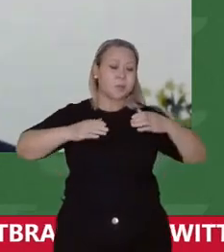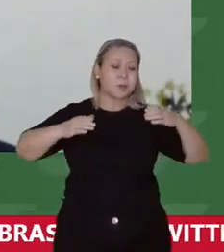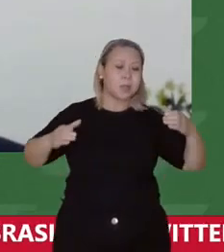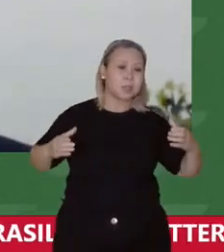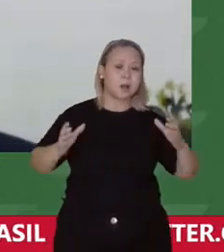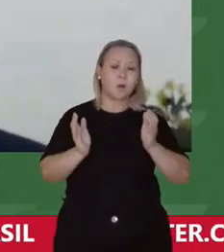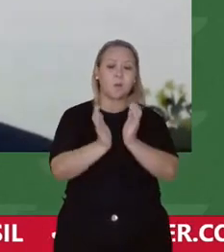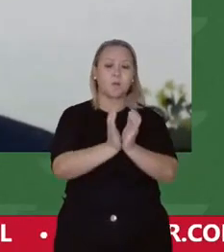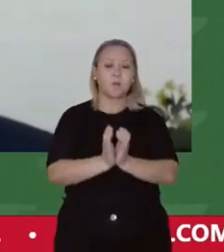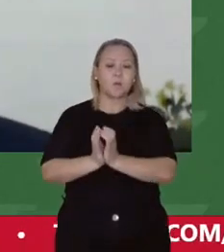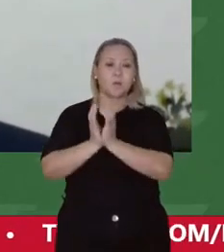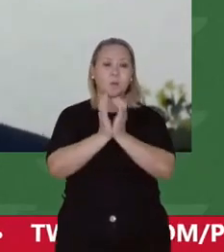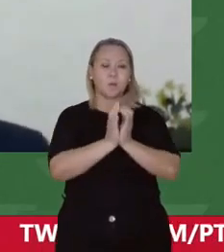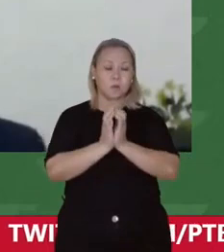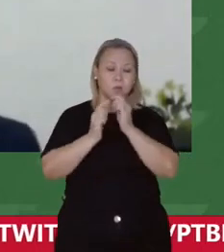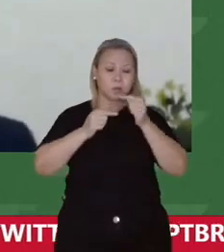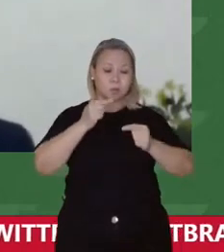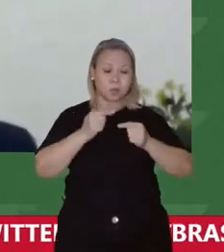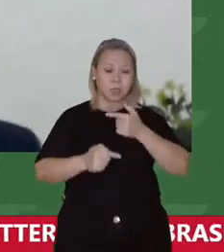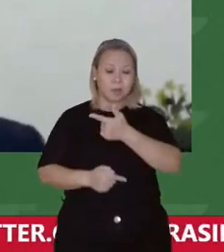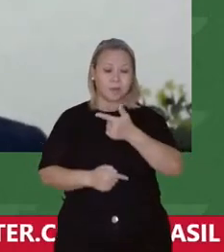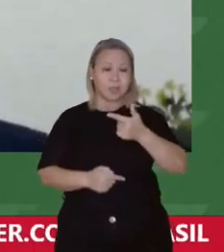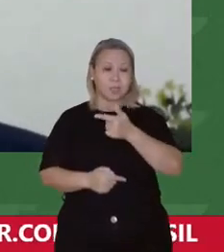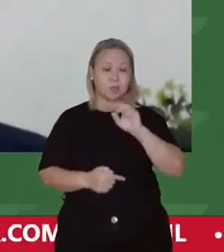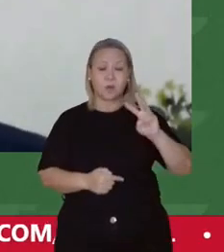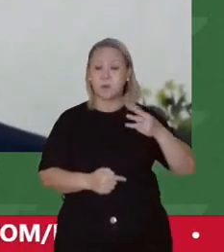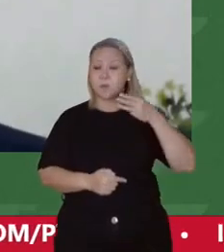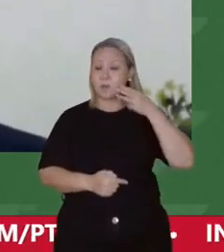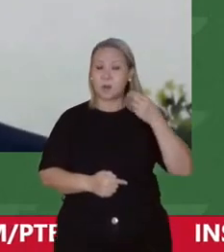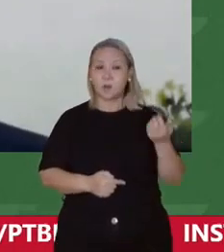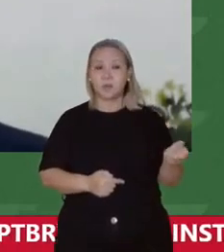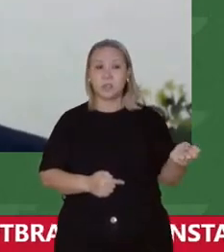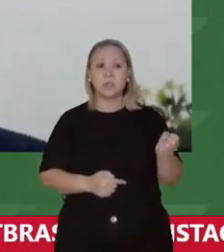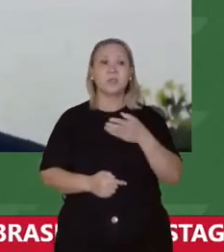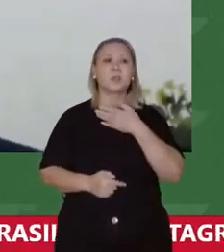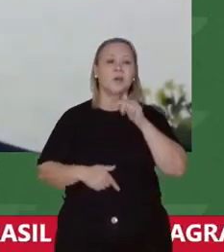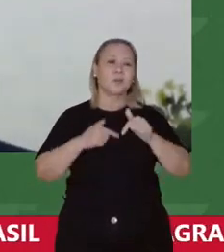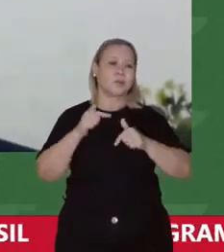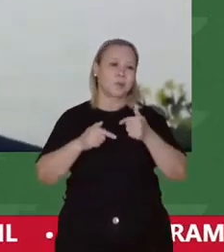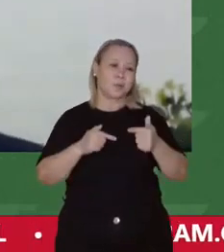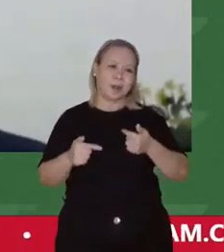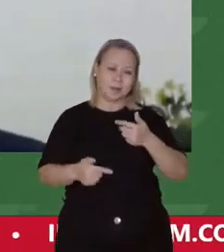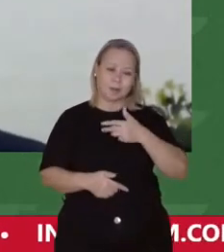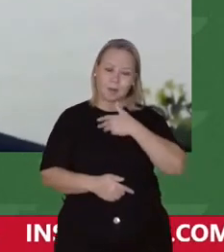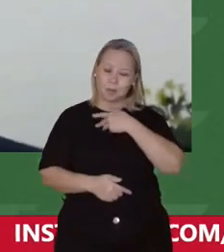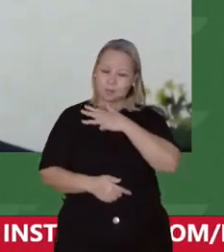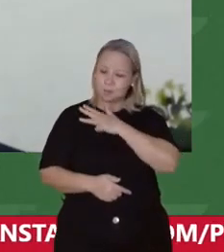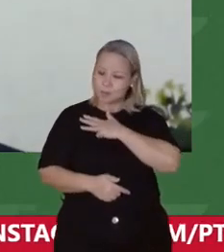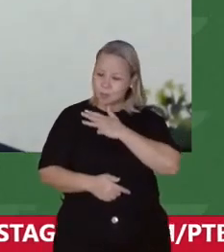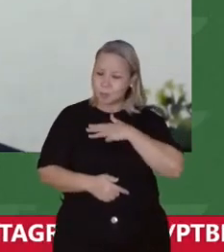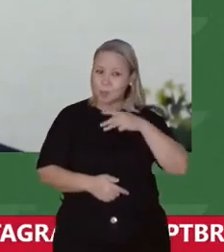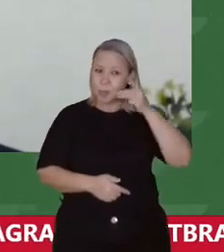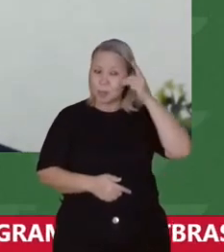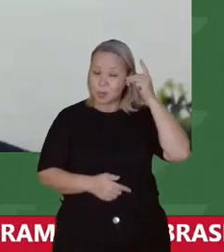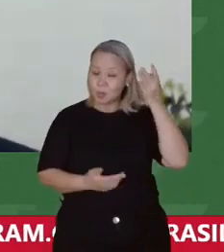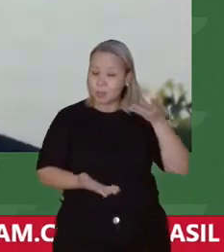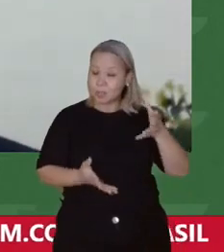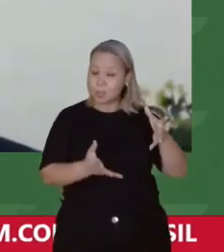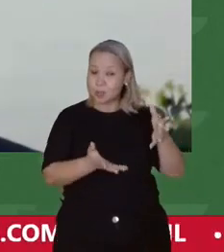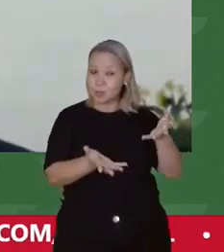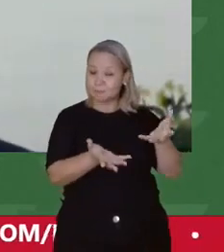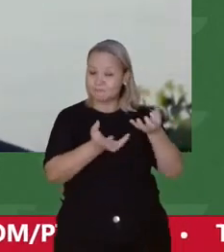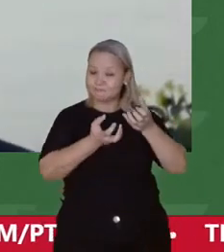22 milhões de novos empregos, Lula e Dilma, 15 milhões foram jovens de 16 a 29